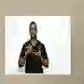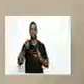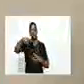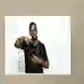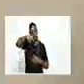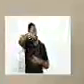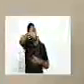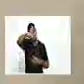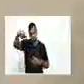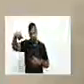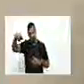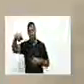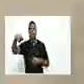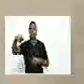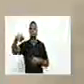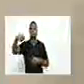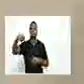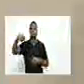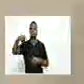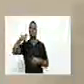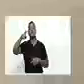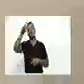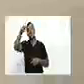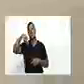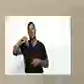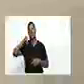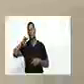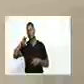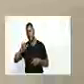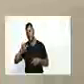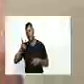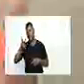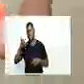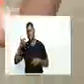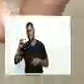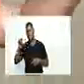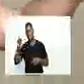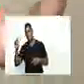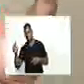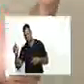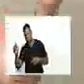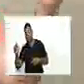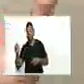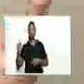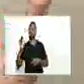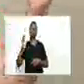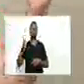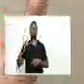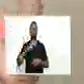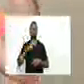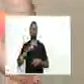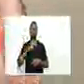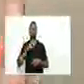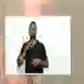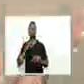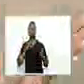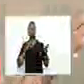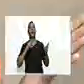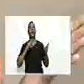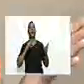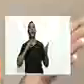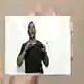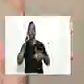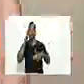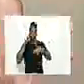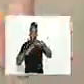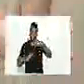nesse primeiro momento nós estamos pensando lá no Nova Sosa e lá na porque já tem nov não tem mas no fundão